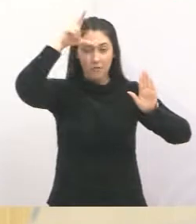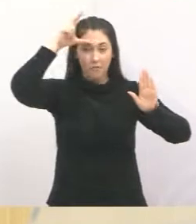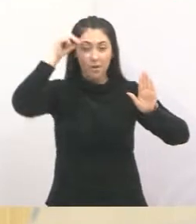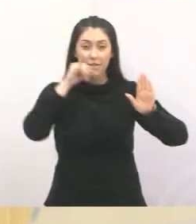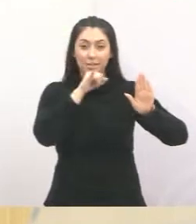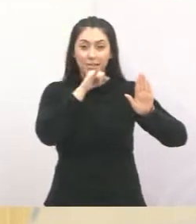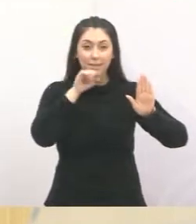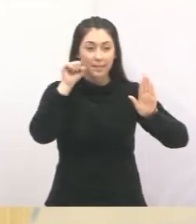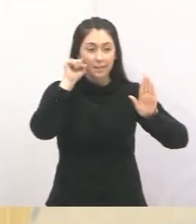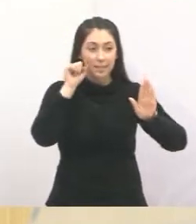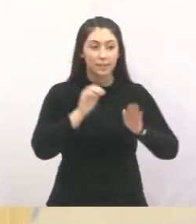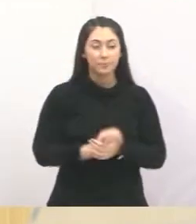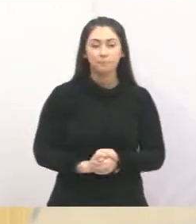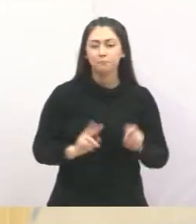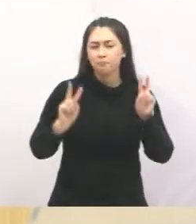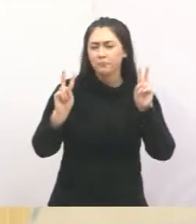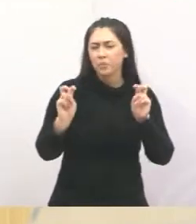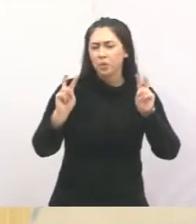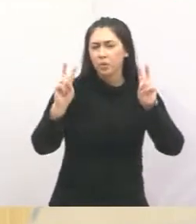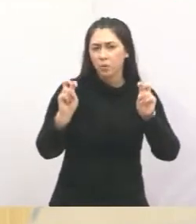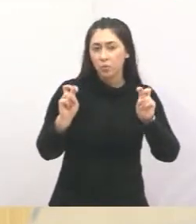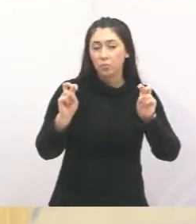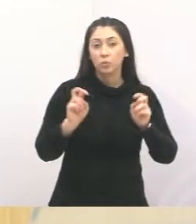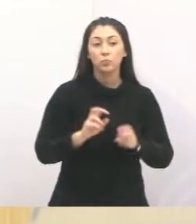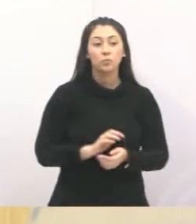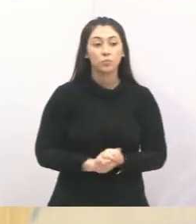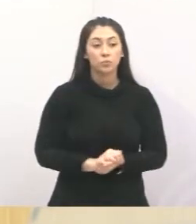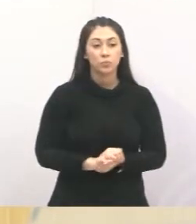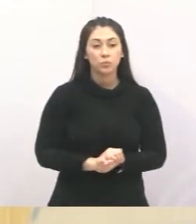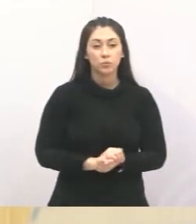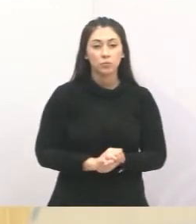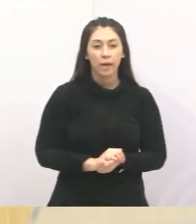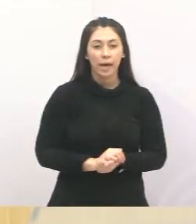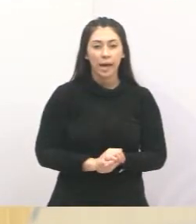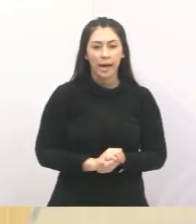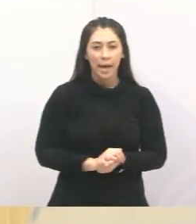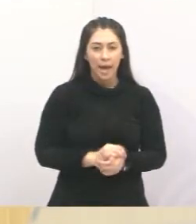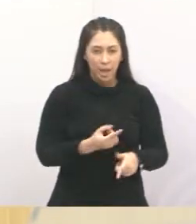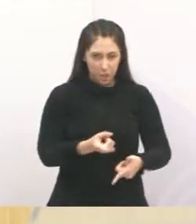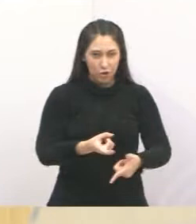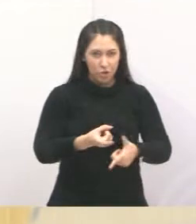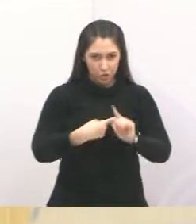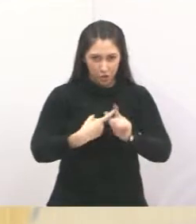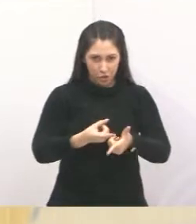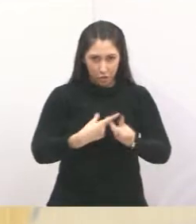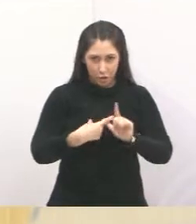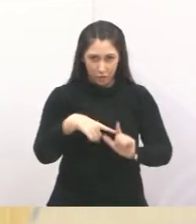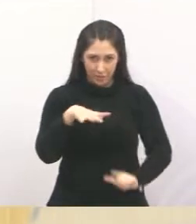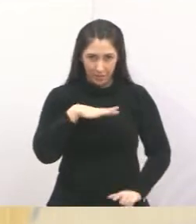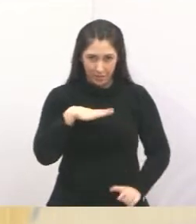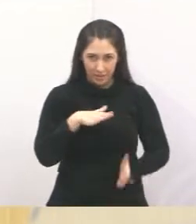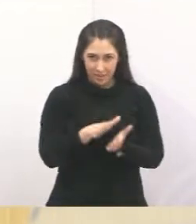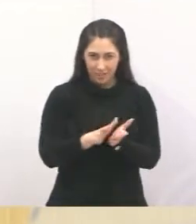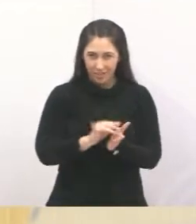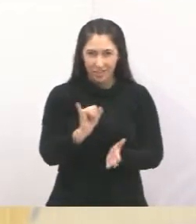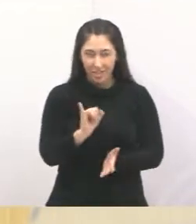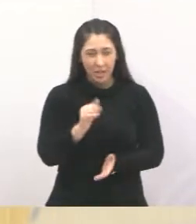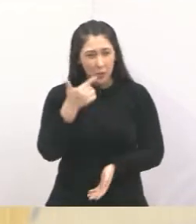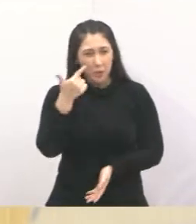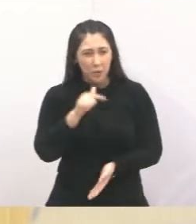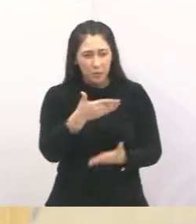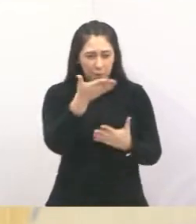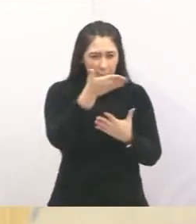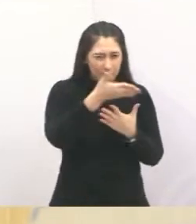de Santana. Assunto: dispõe sobre reparcelamento e parcelamento de débitos do município de Jacareí com o